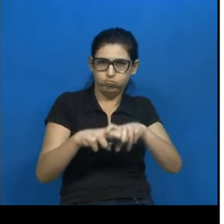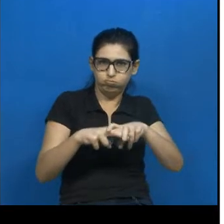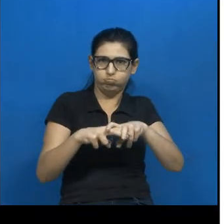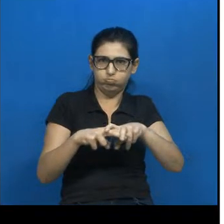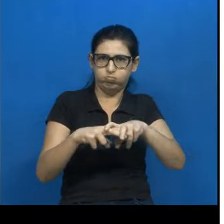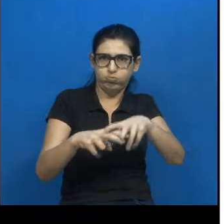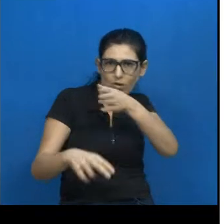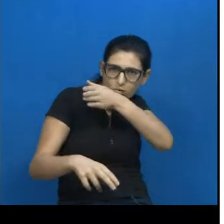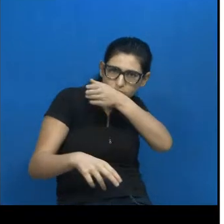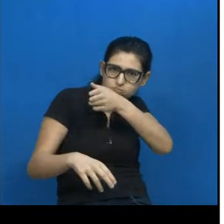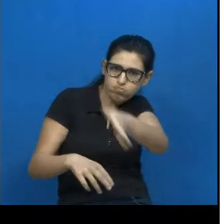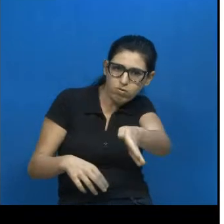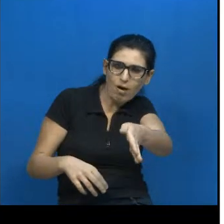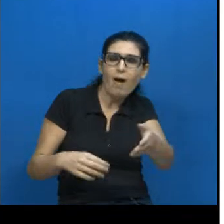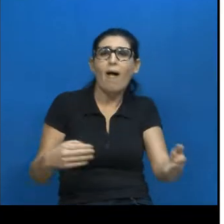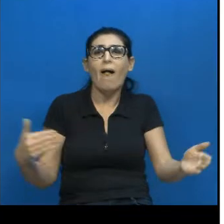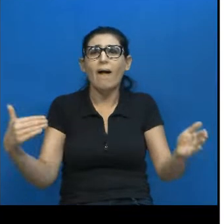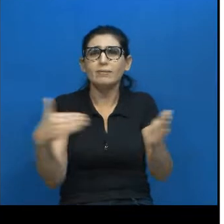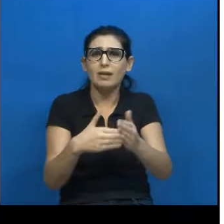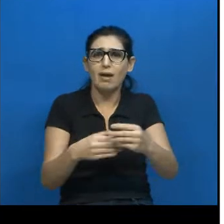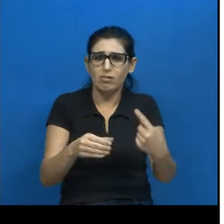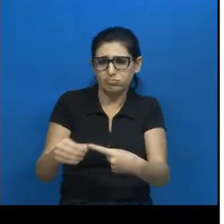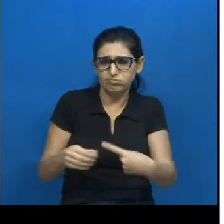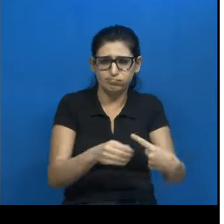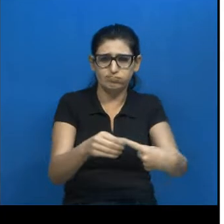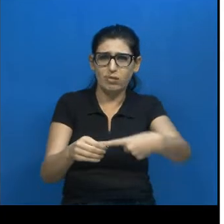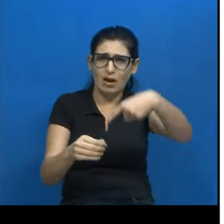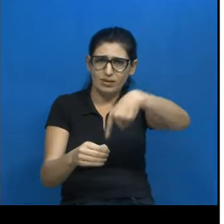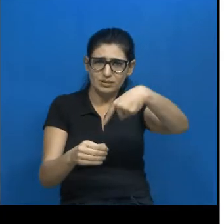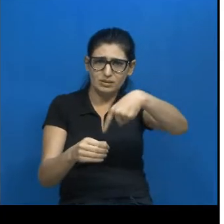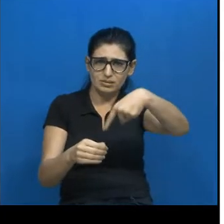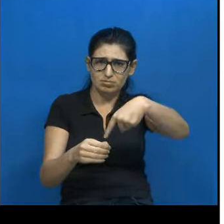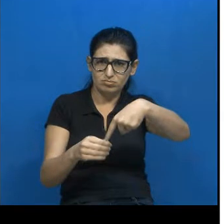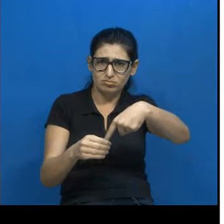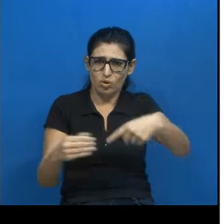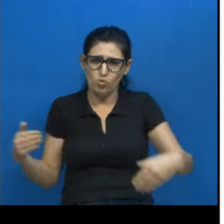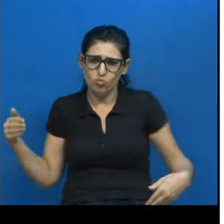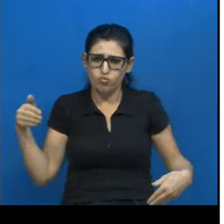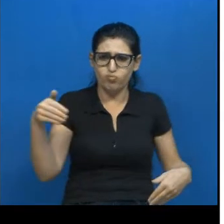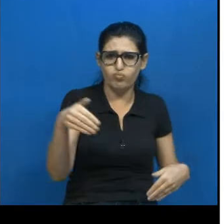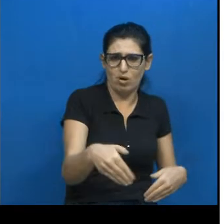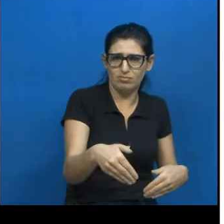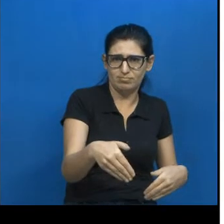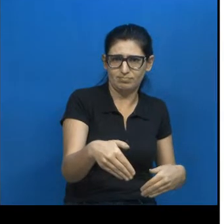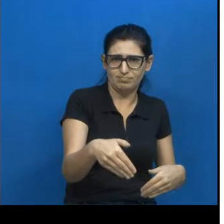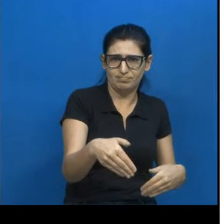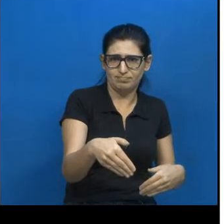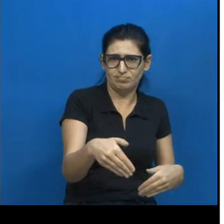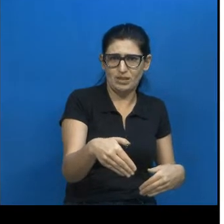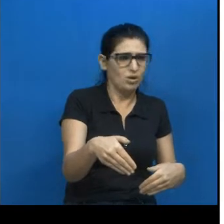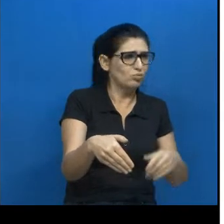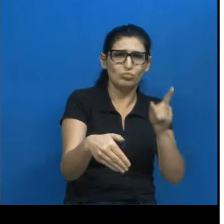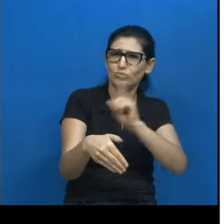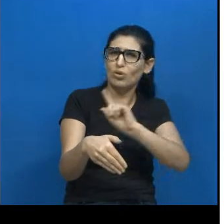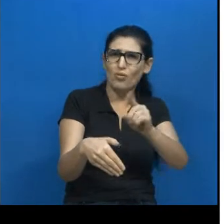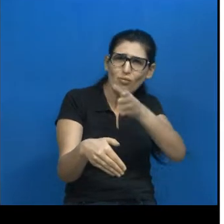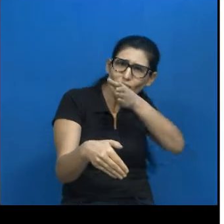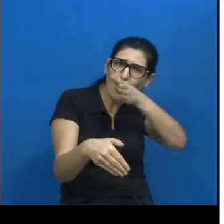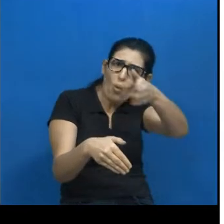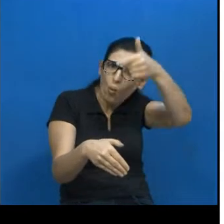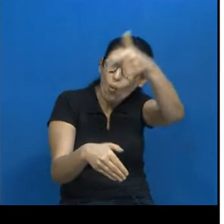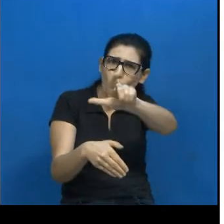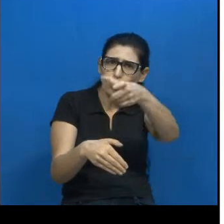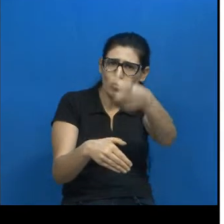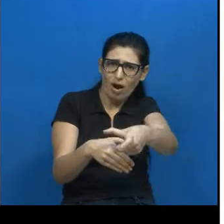bairro e vem para o centro. Ele não consegue se ligar, talvez, para o destino dele. E a gente identificou isso